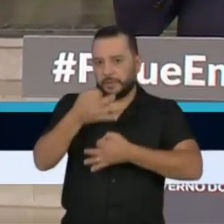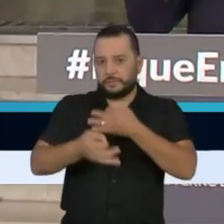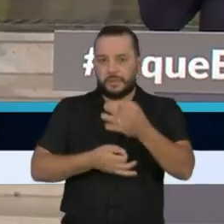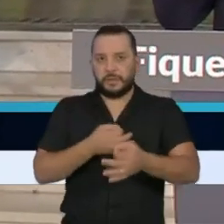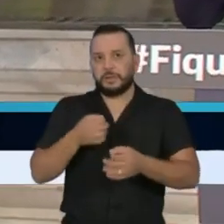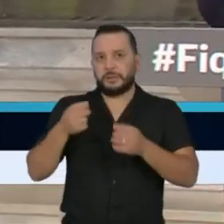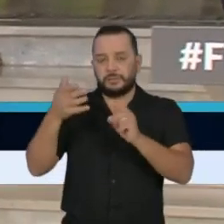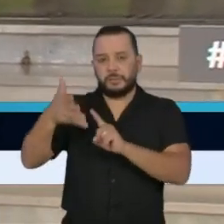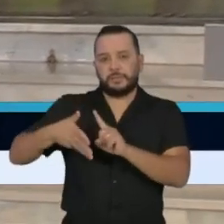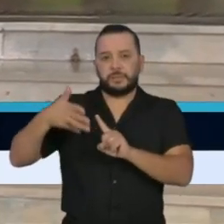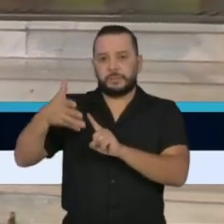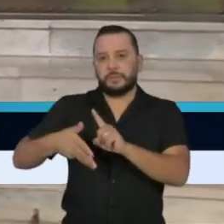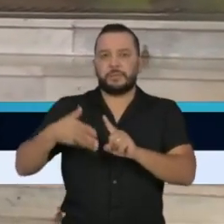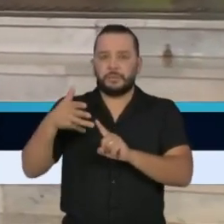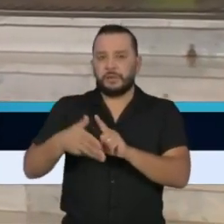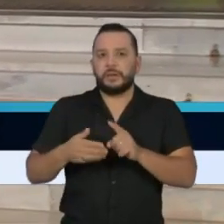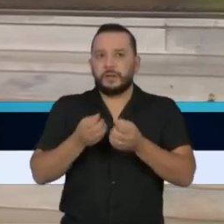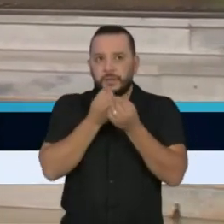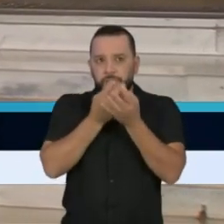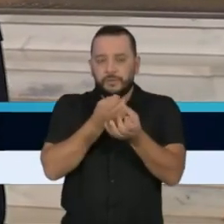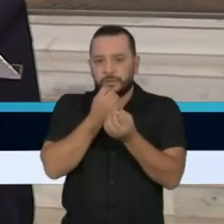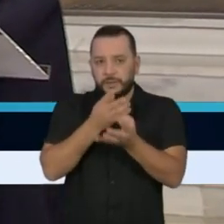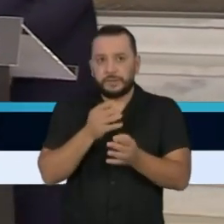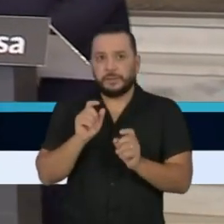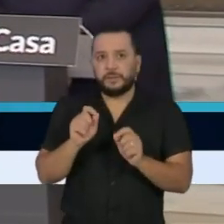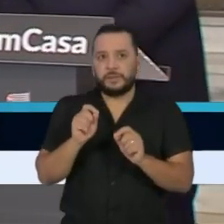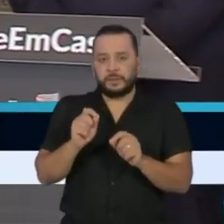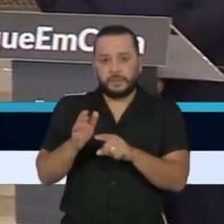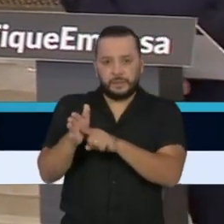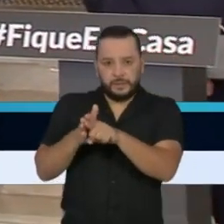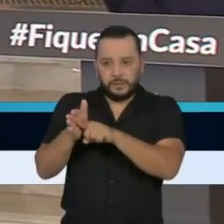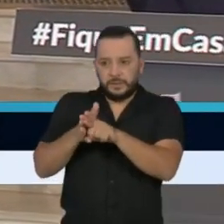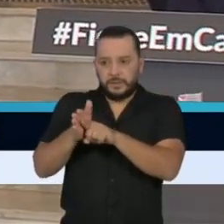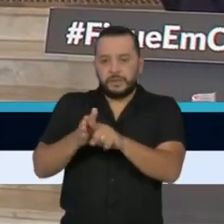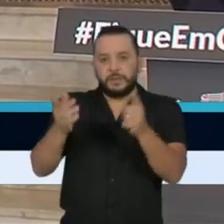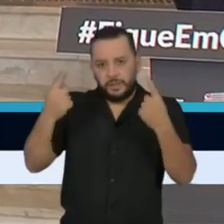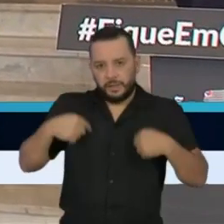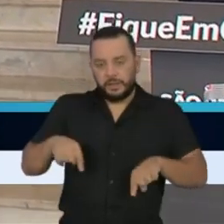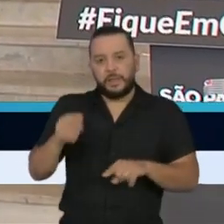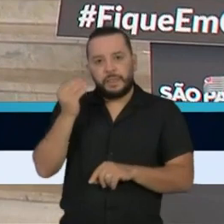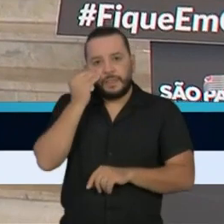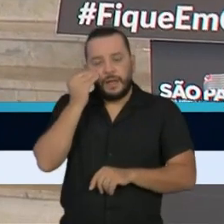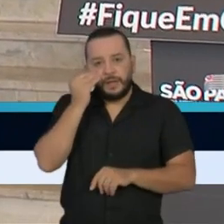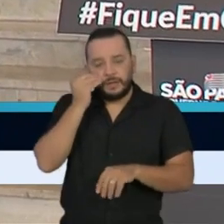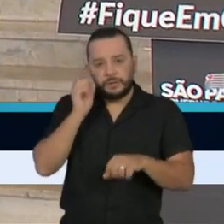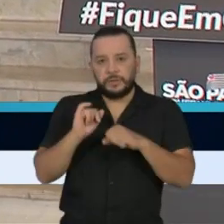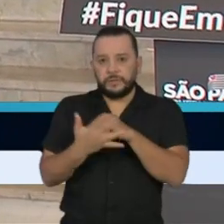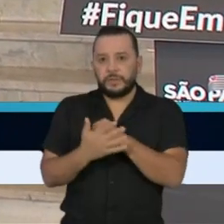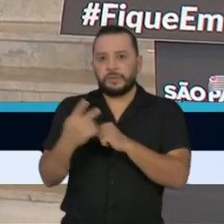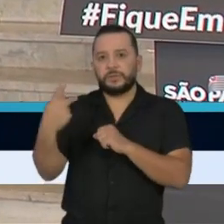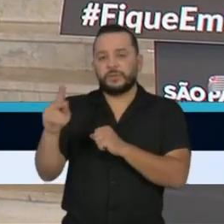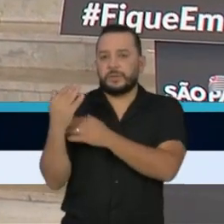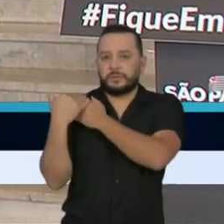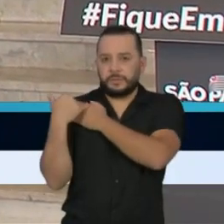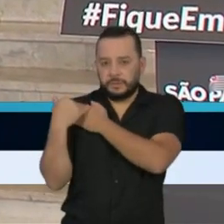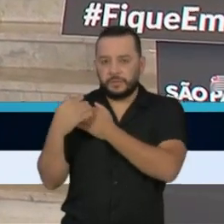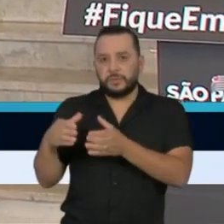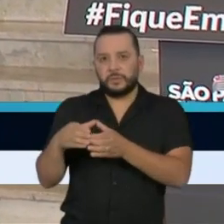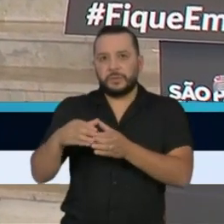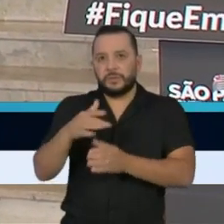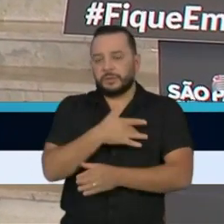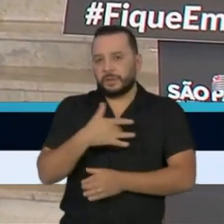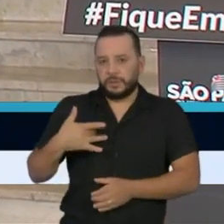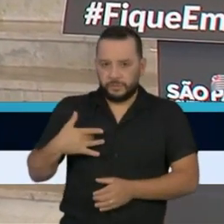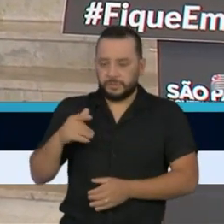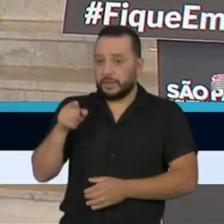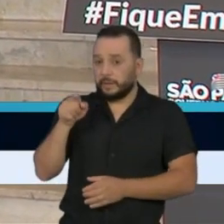dados relativos aos testes. A sua responsabilidade neste Comitê de Saúde, entre outras, está